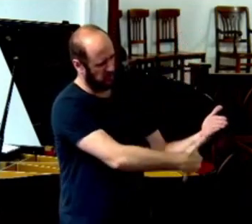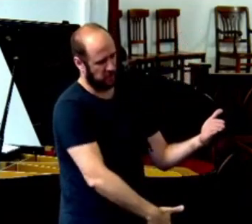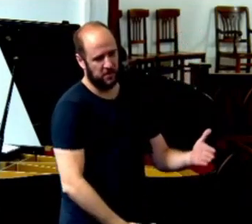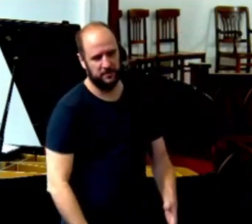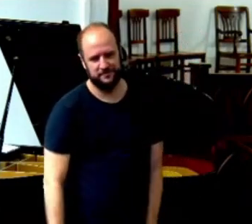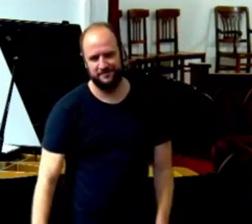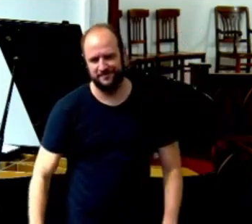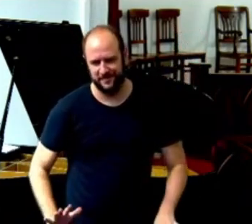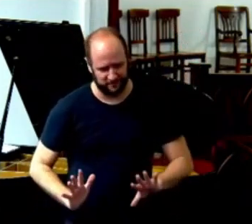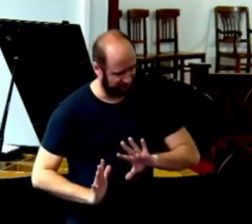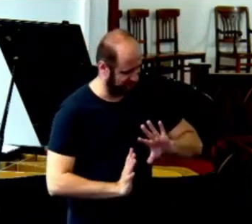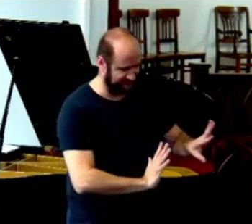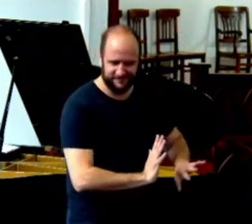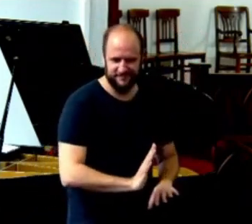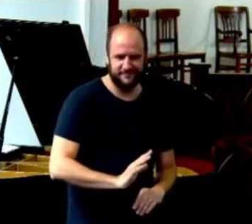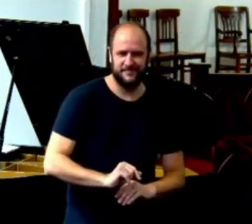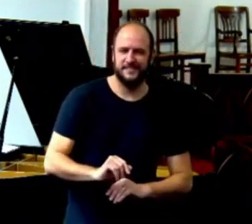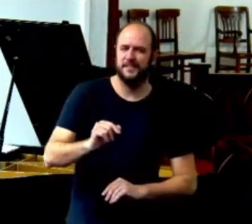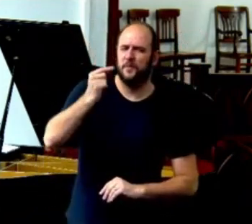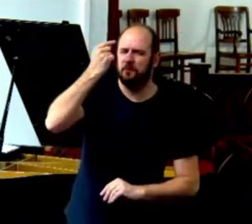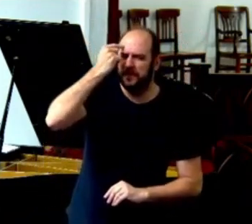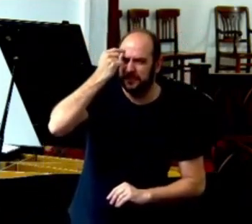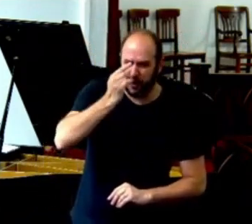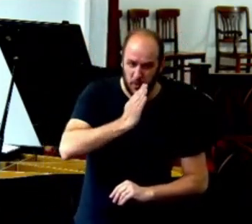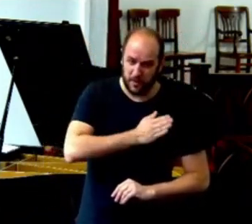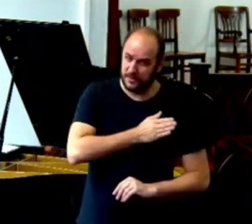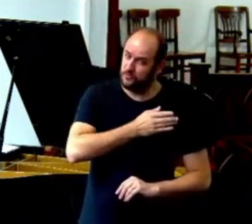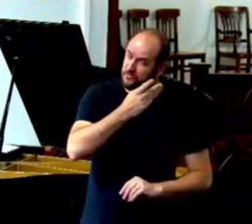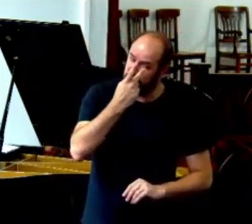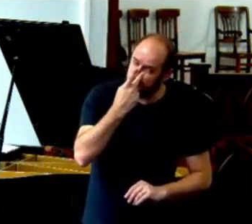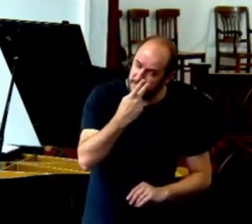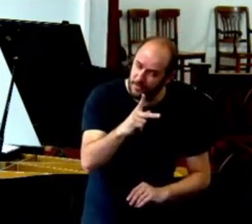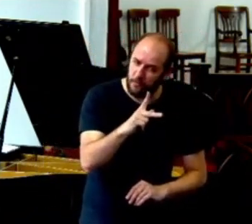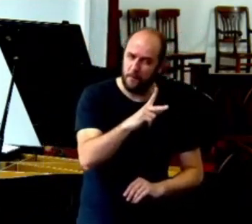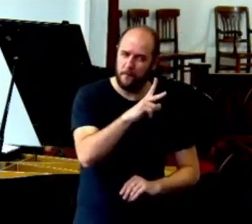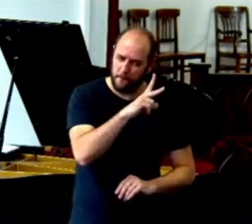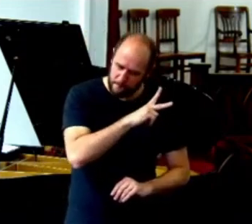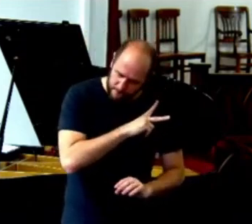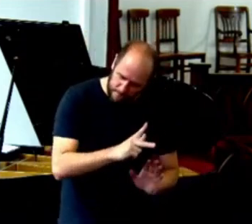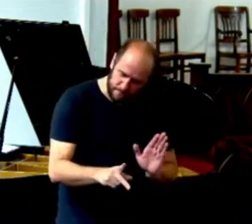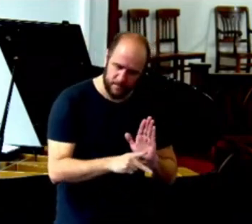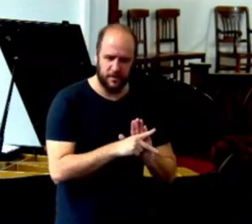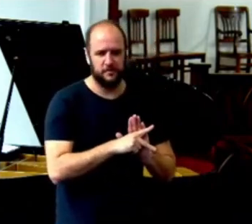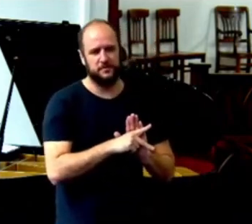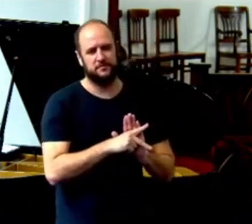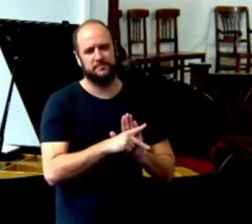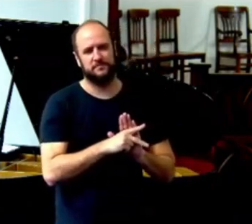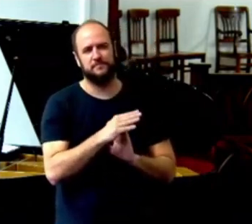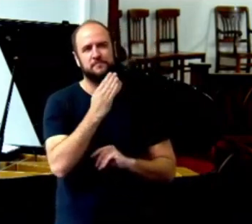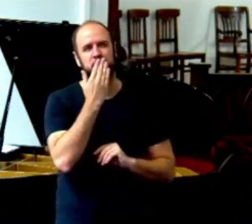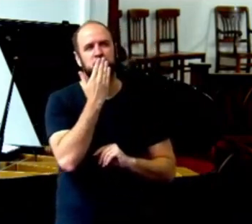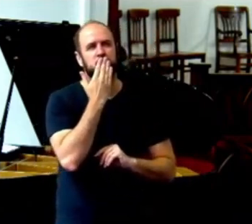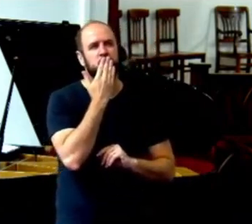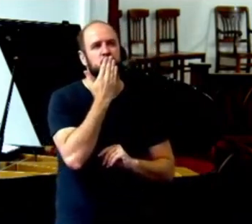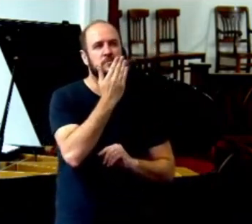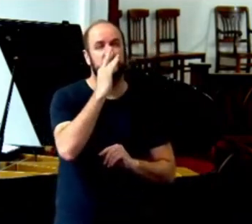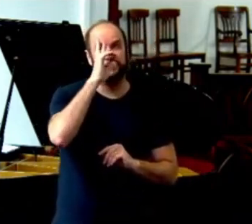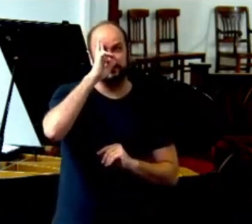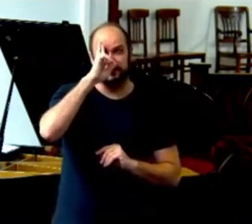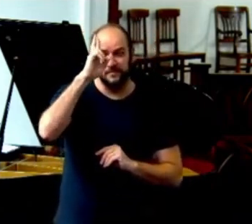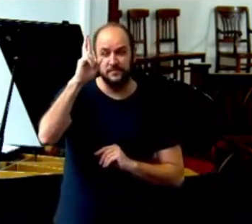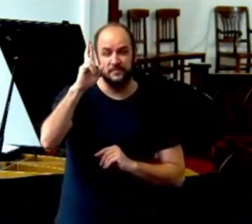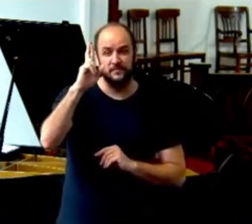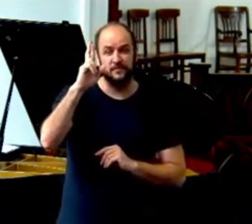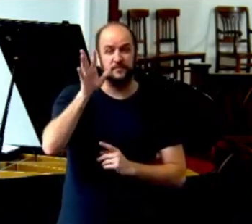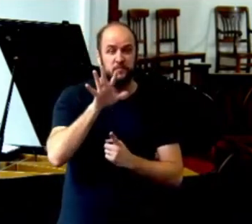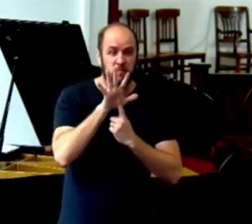avalie o seu coração diante do Senhor. O seu coração. E peça ao Senhor que te